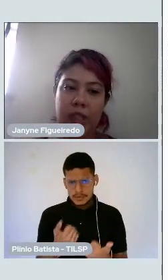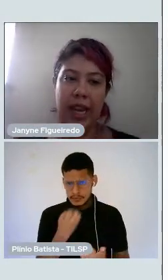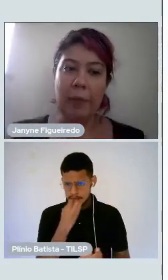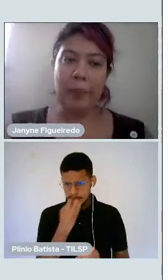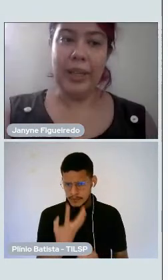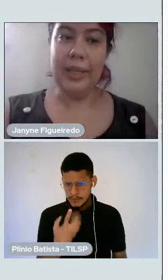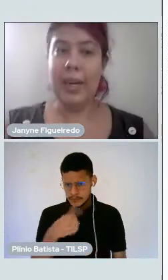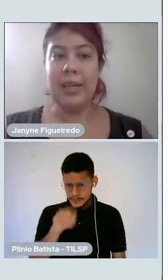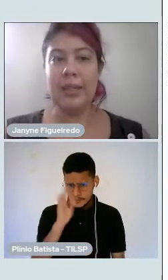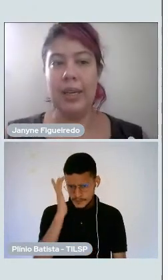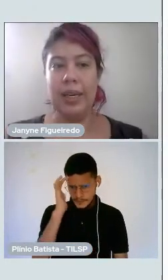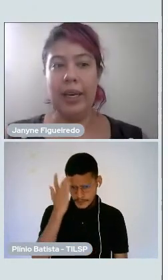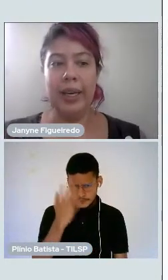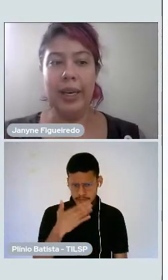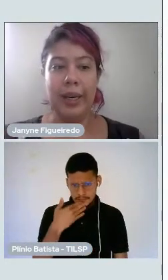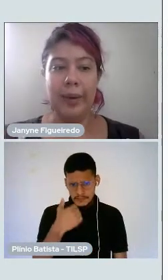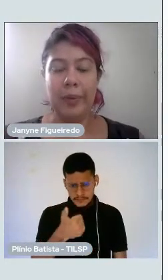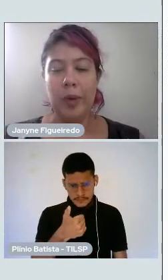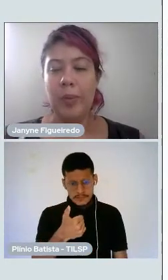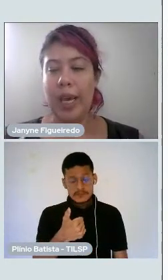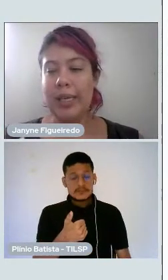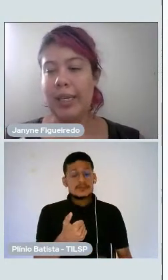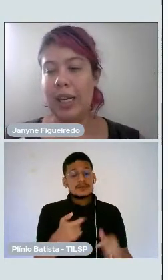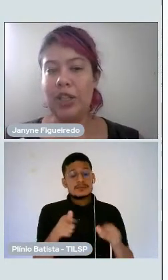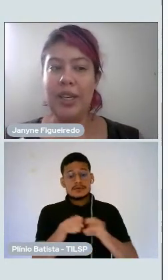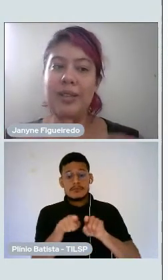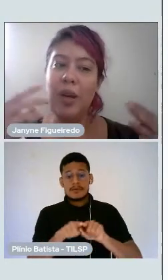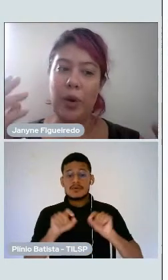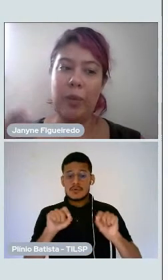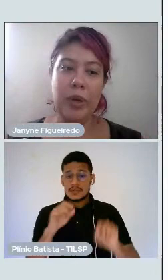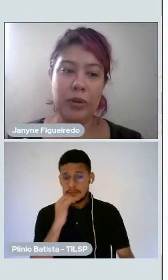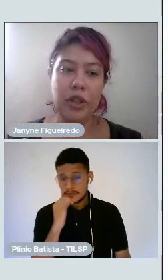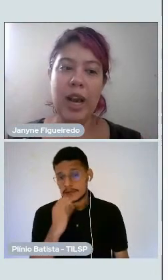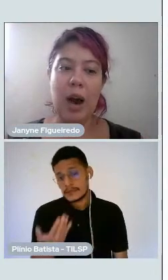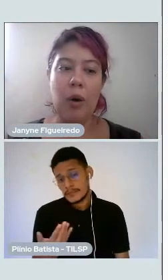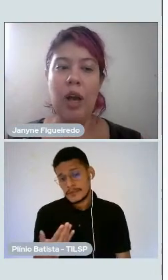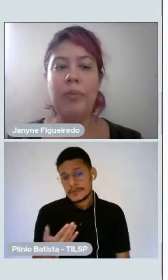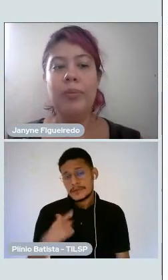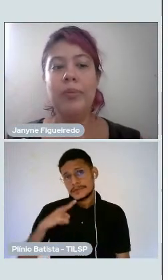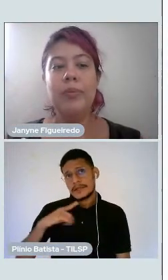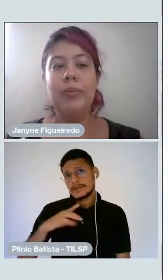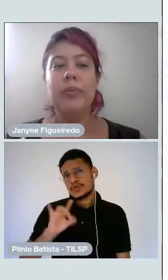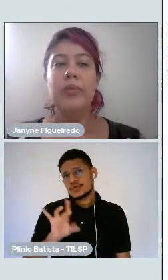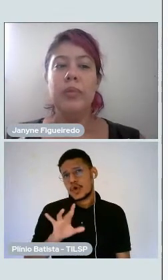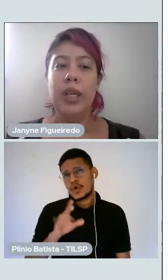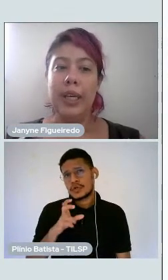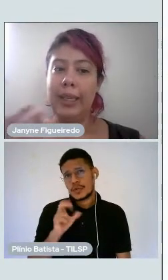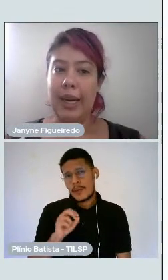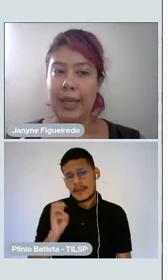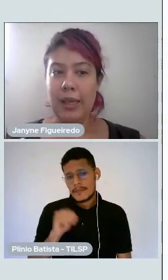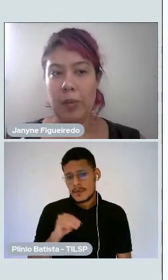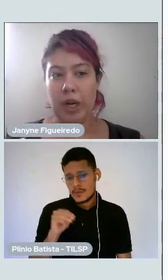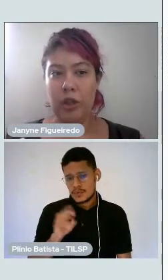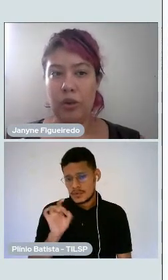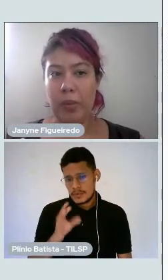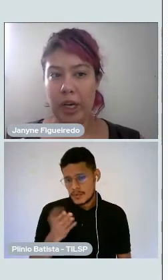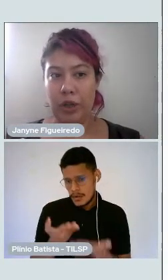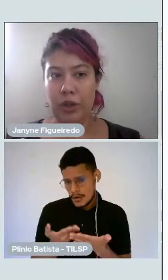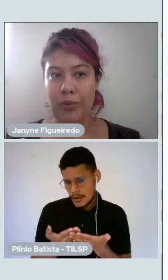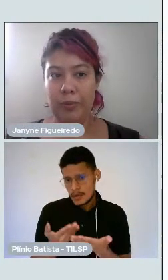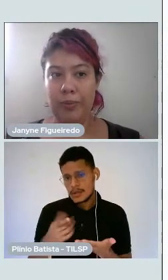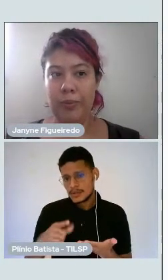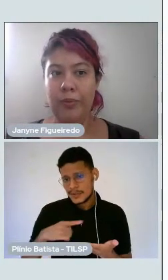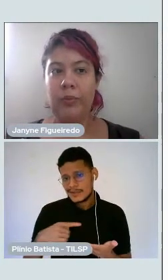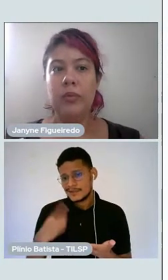com, de repente, trazer. Que assim, a gente tem 50 minutos de aula em 3 semanas